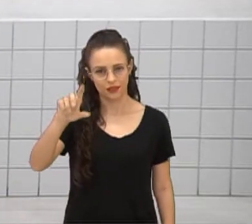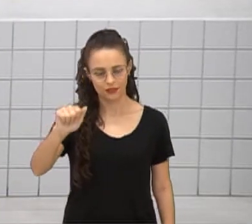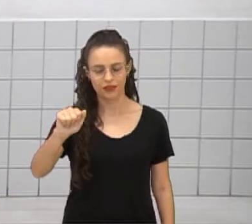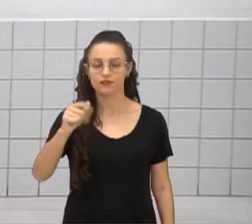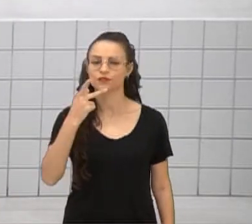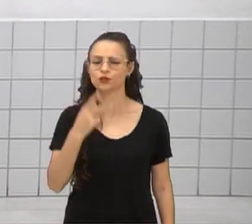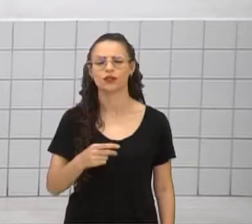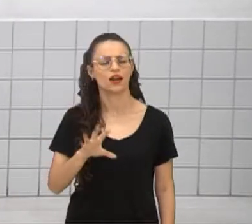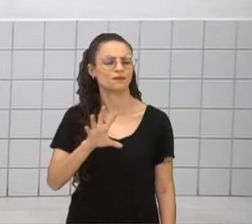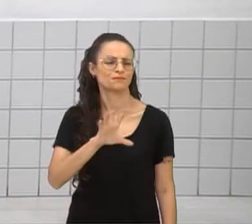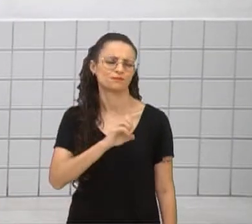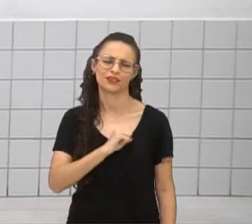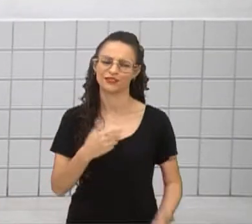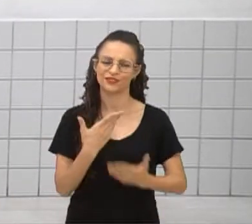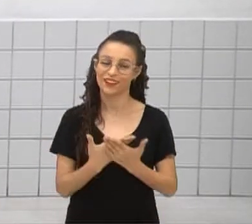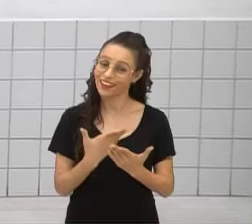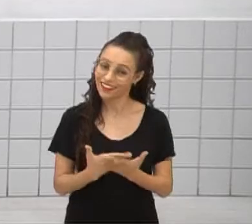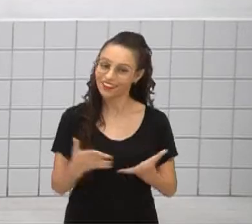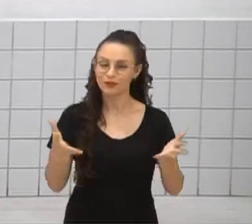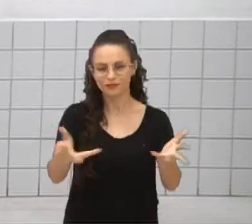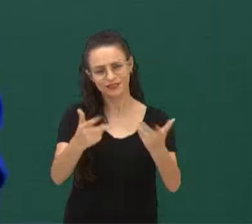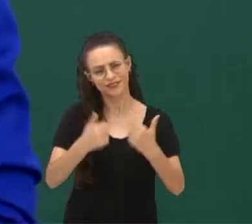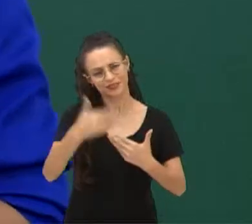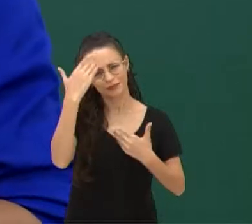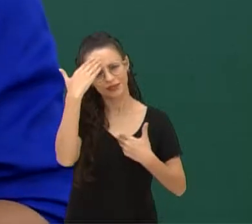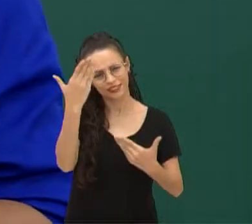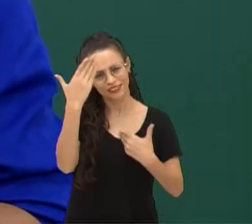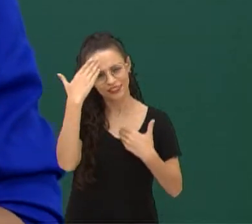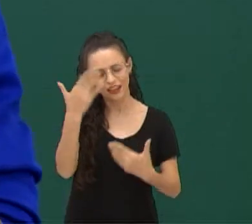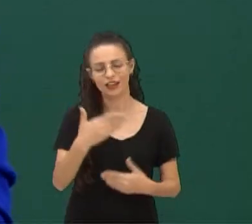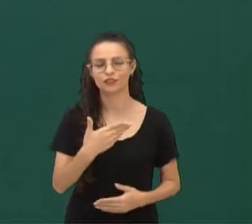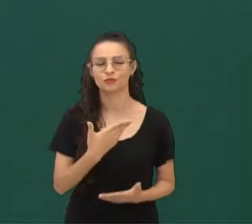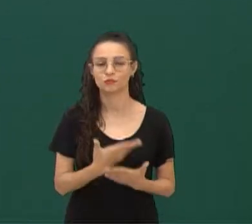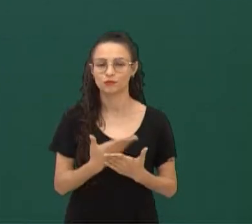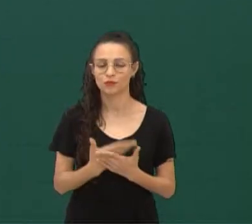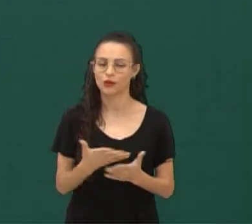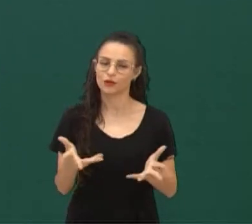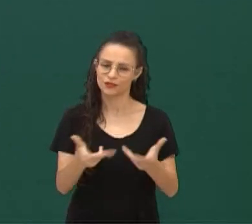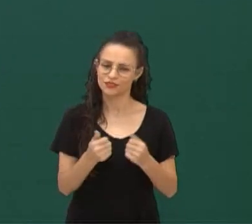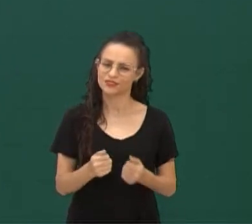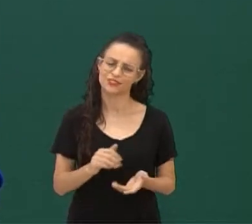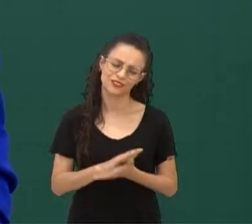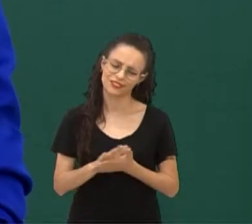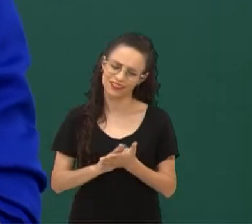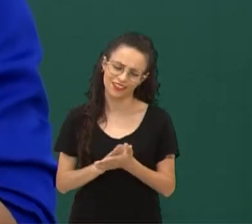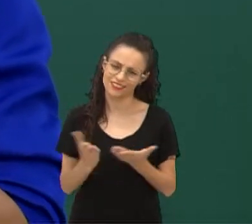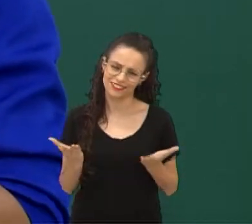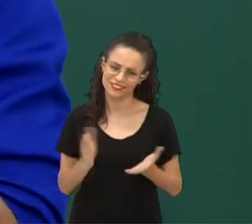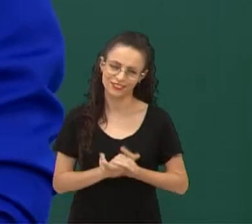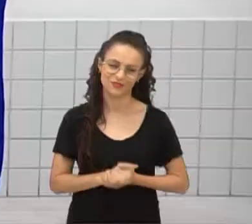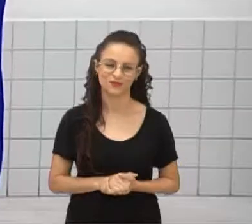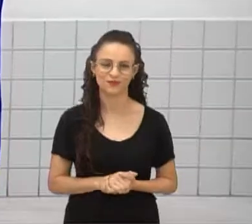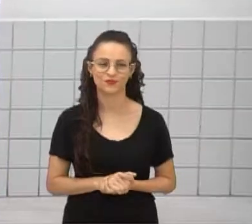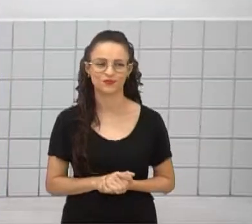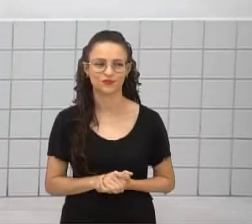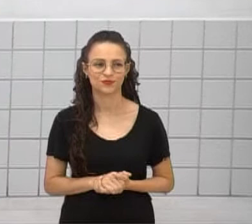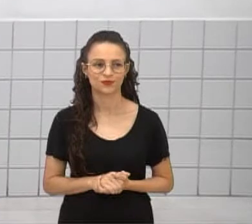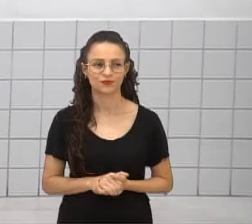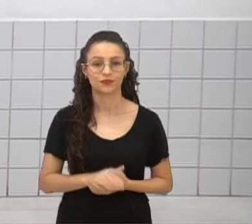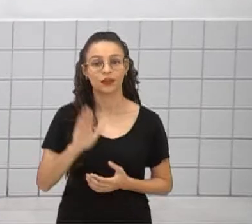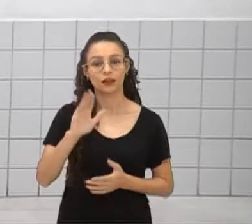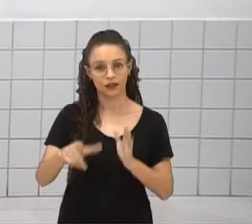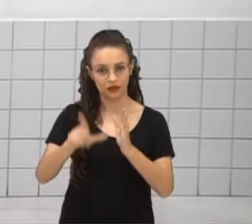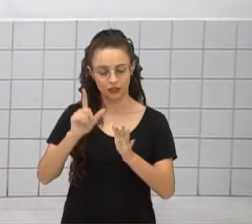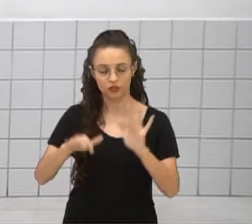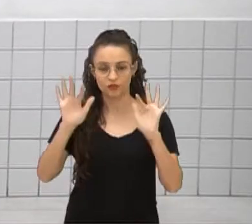estou amando a aula obrigado pela aula incrível professores de nada que isso é tem